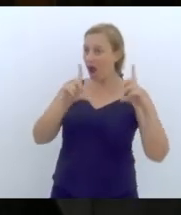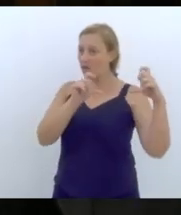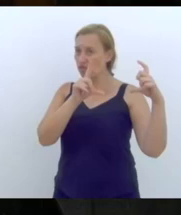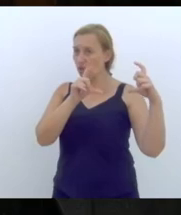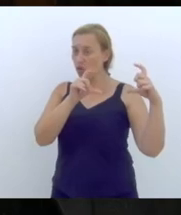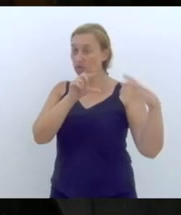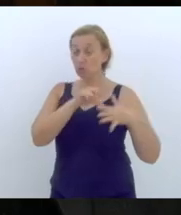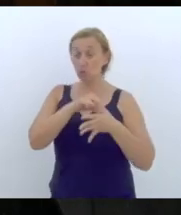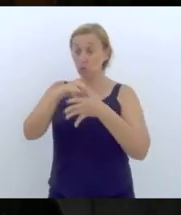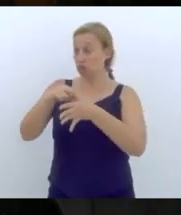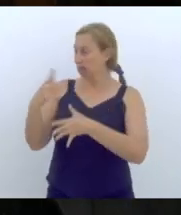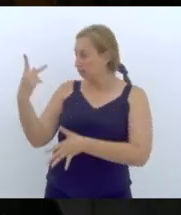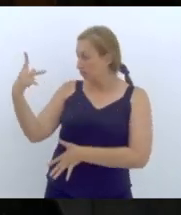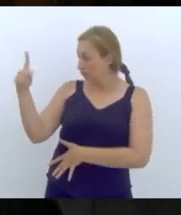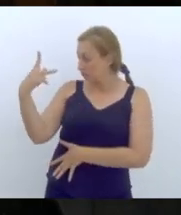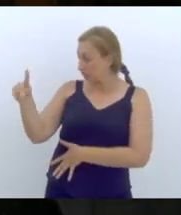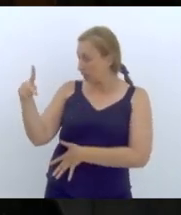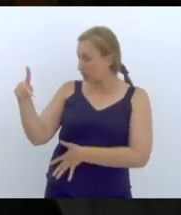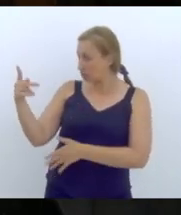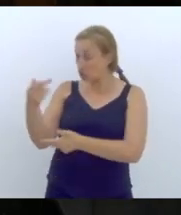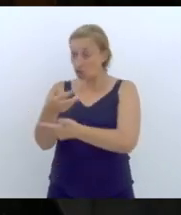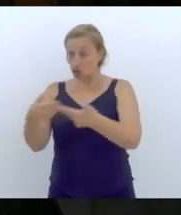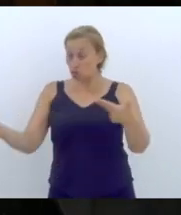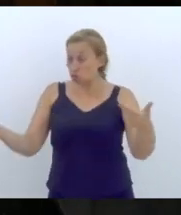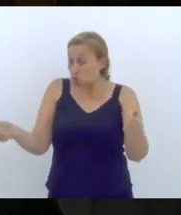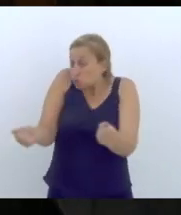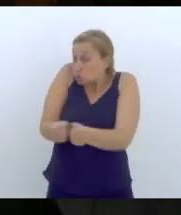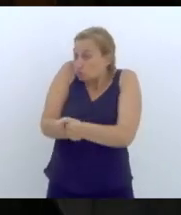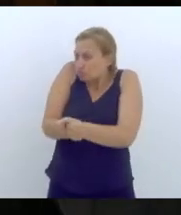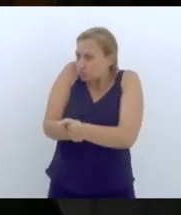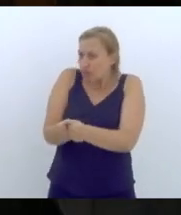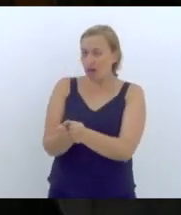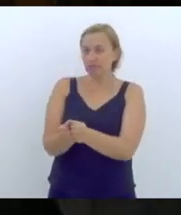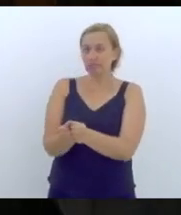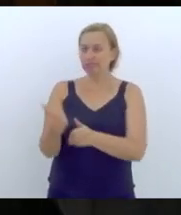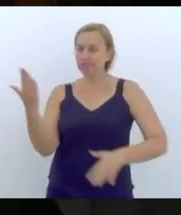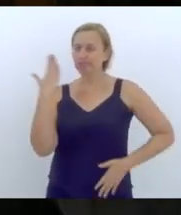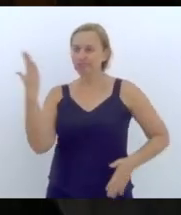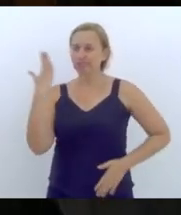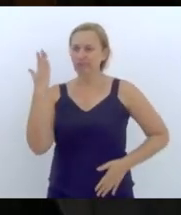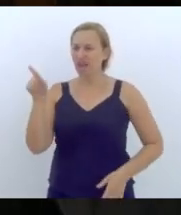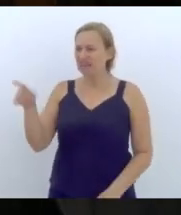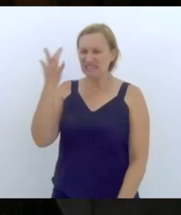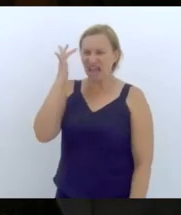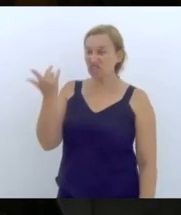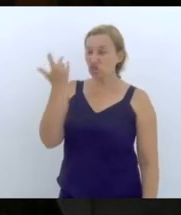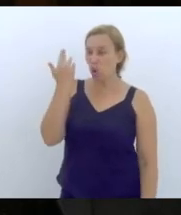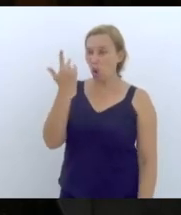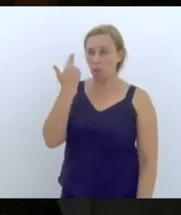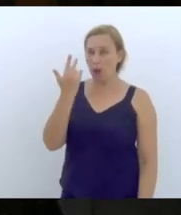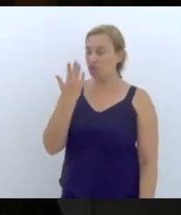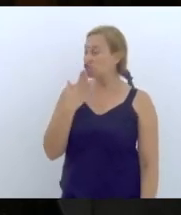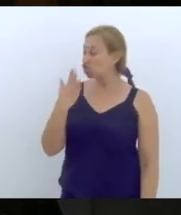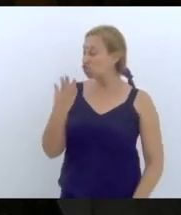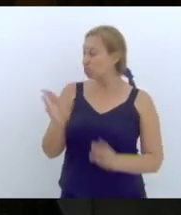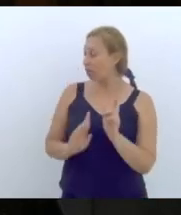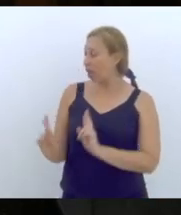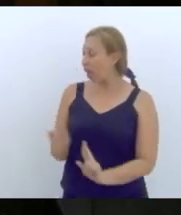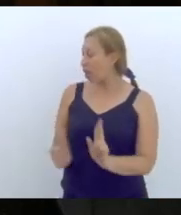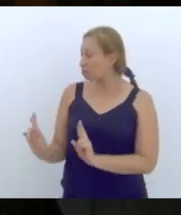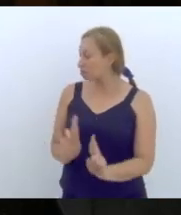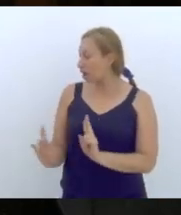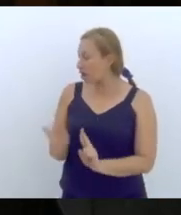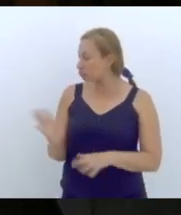do líder deles entre diversos traficantes. Eles querem naturalizar esse tipo de relação